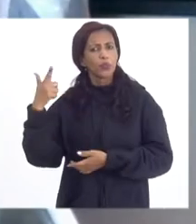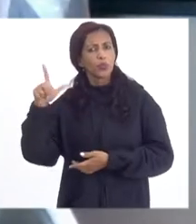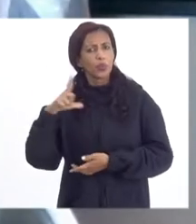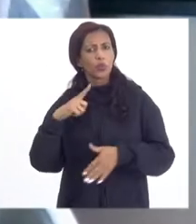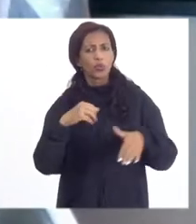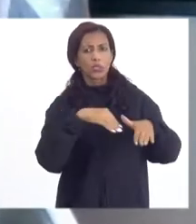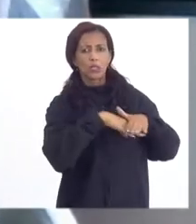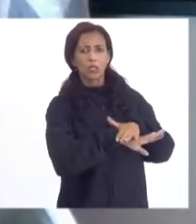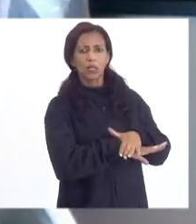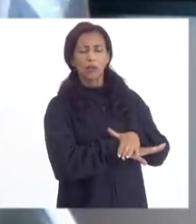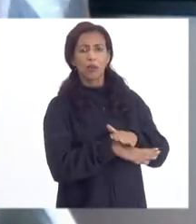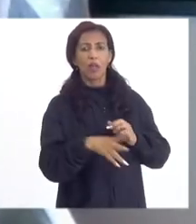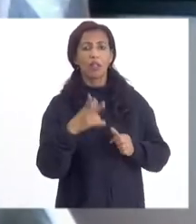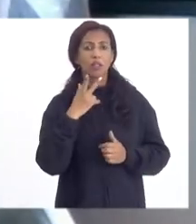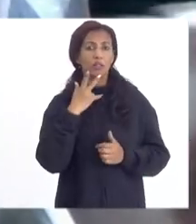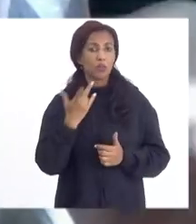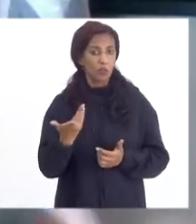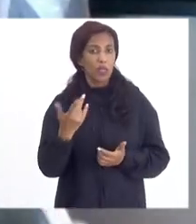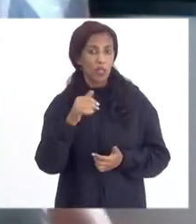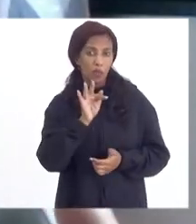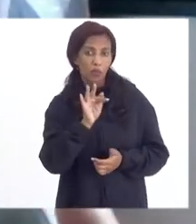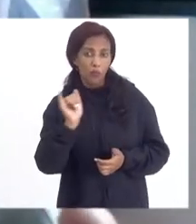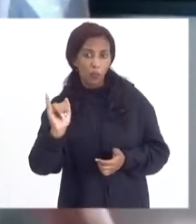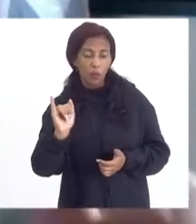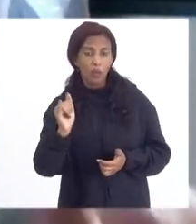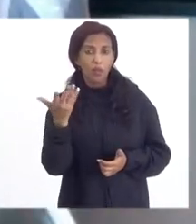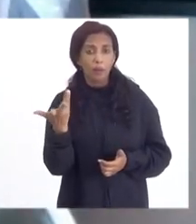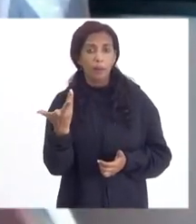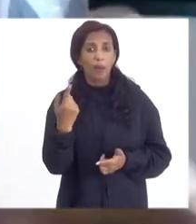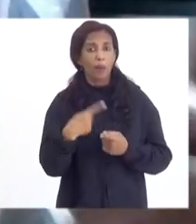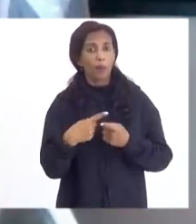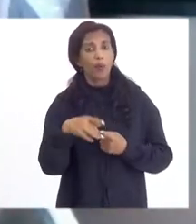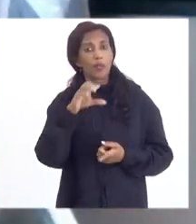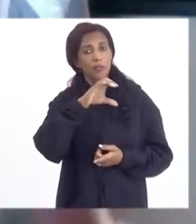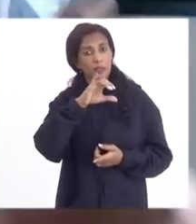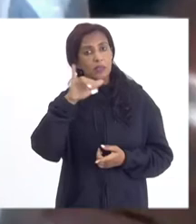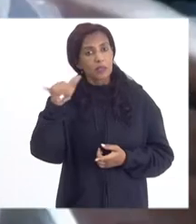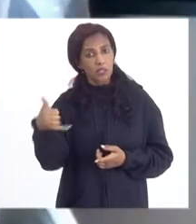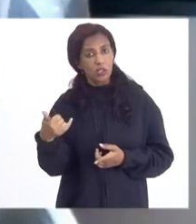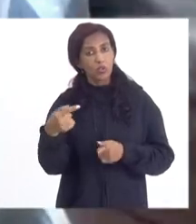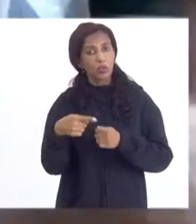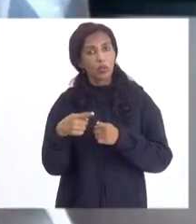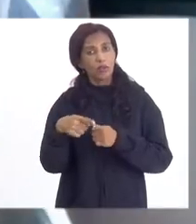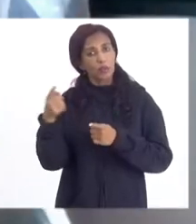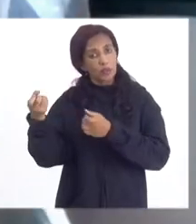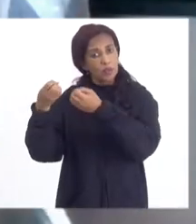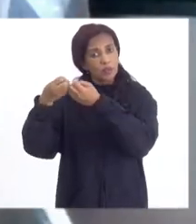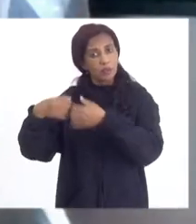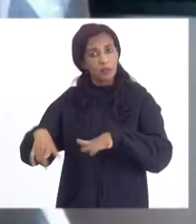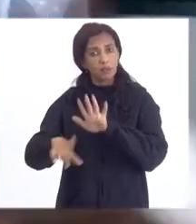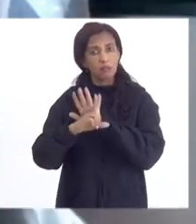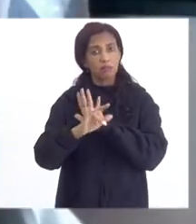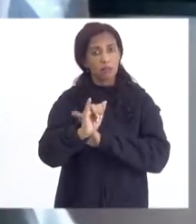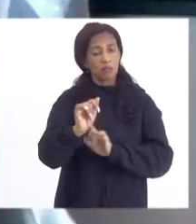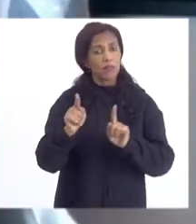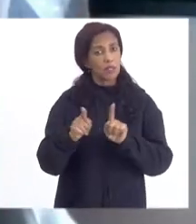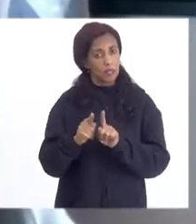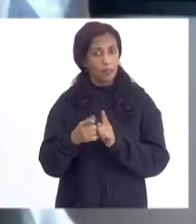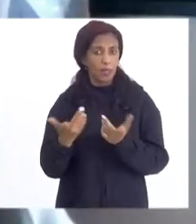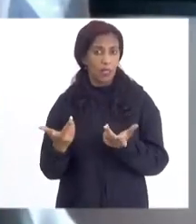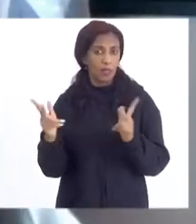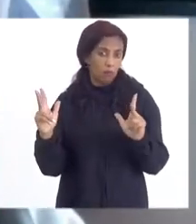sido arquivado, eu disse não só que foi, mas foi porque a CCJ disse que o outro estava prejudicado pela lei. Portanto, esse que é